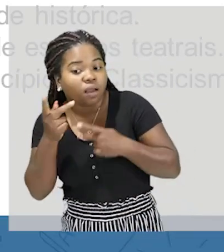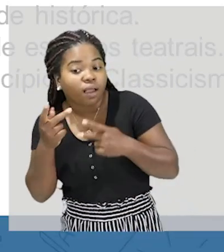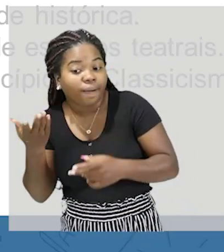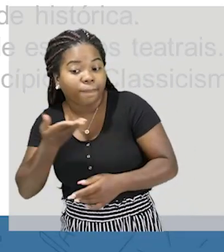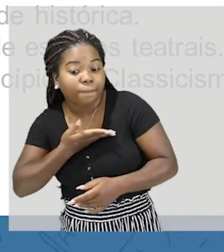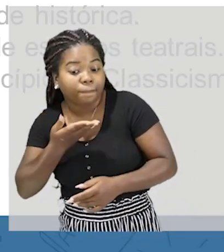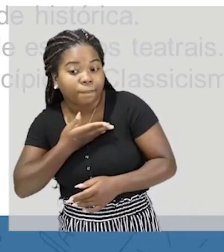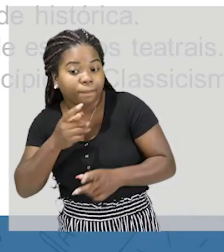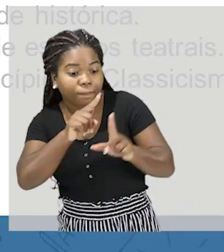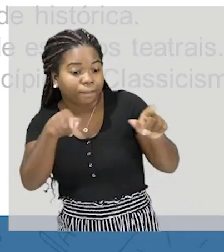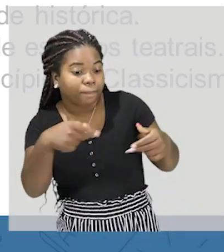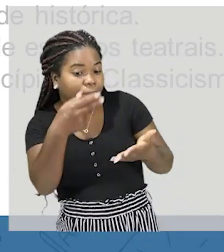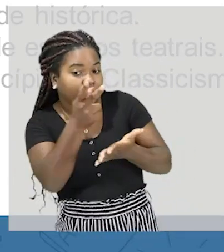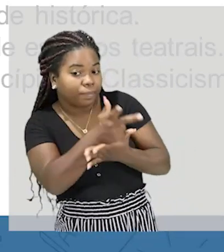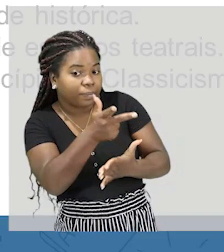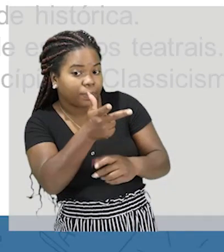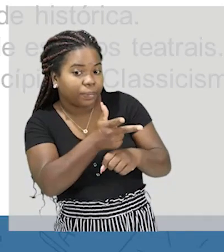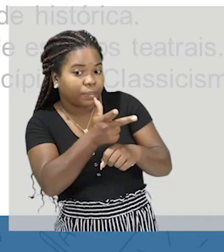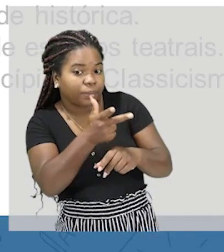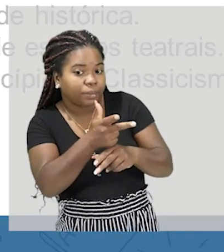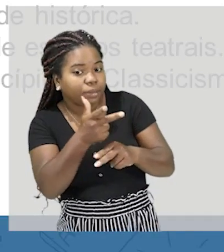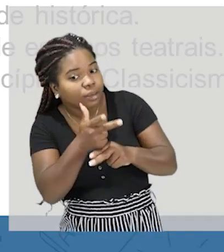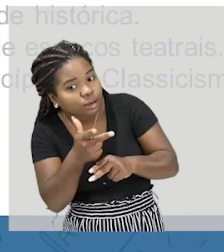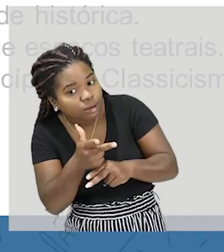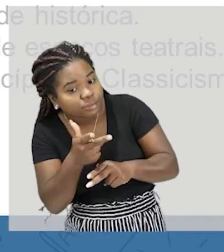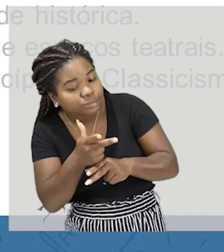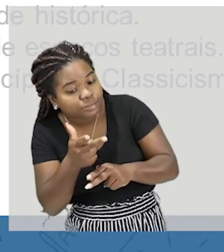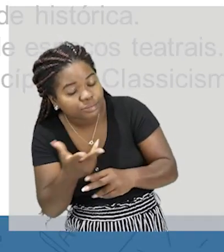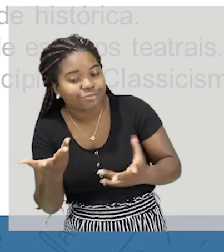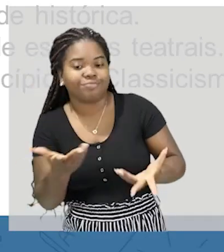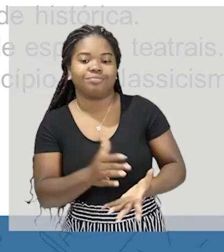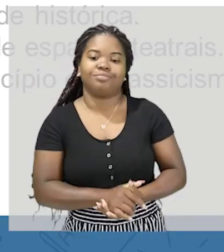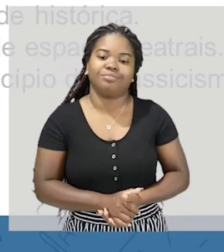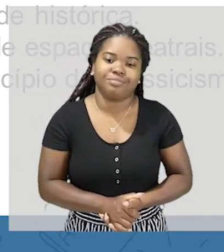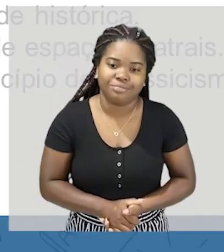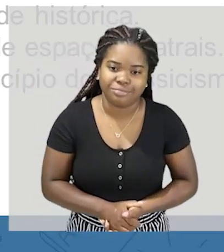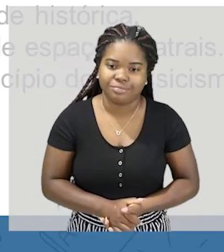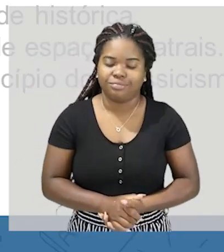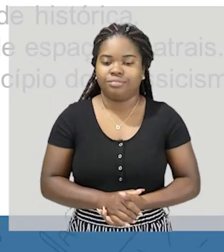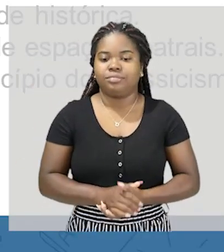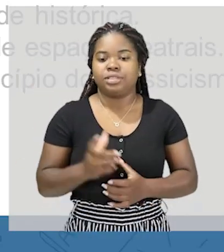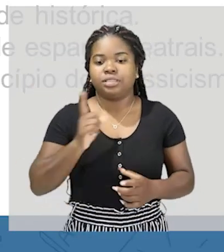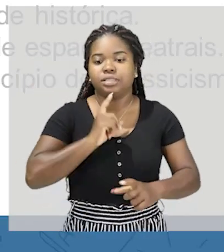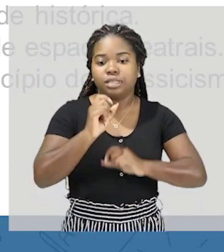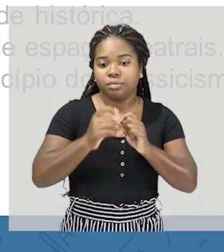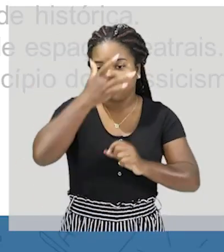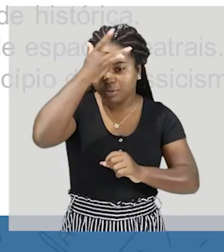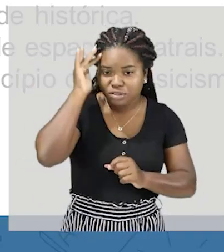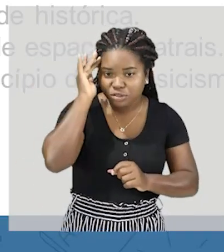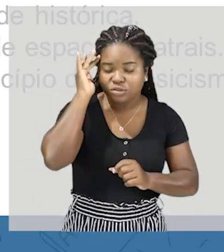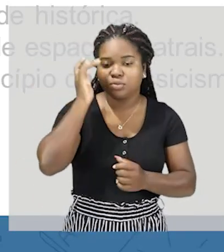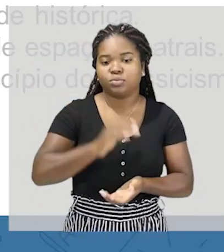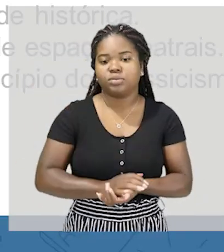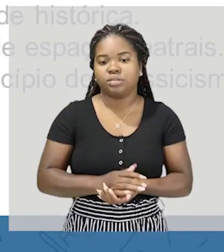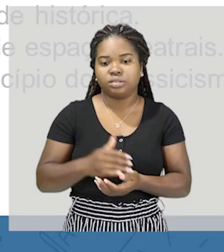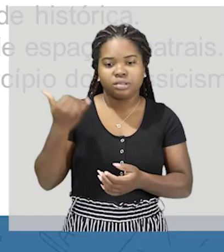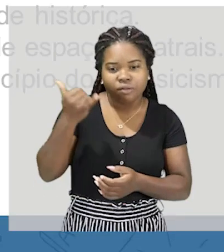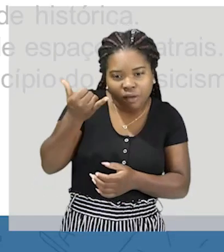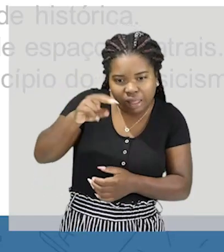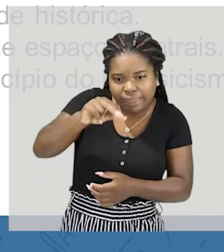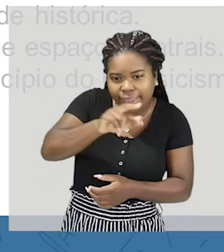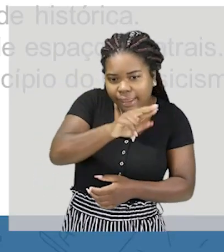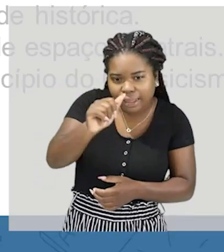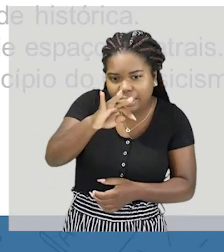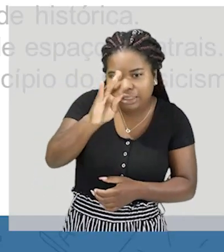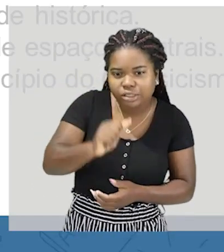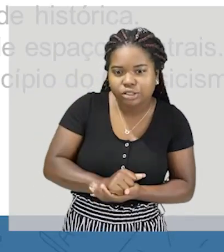amiga do estúdio, e ela vai baixando para que todas as pessoas consigam ouvir. Tem gente que faz narrativa e grita lá do outro lado da pista, né? Ou então